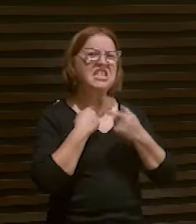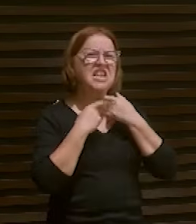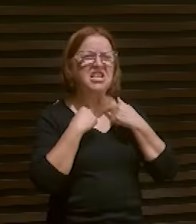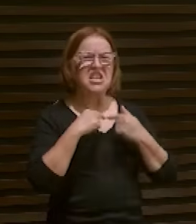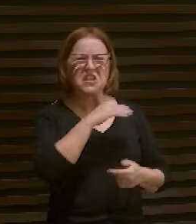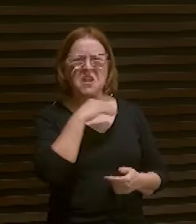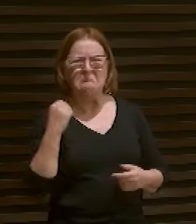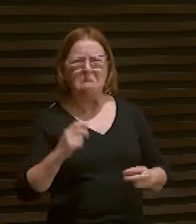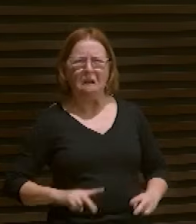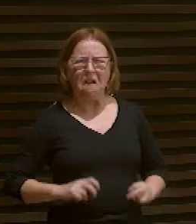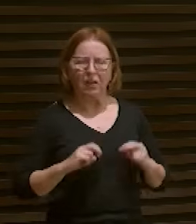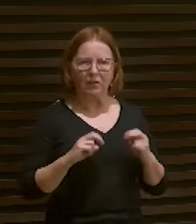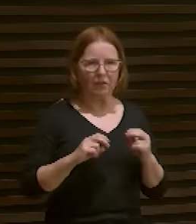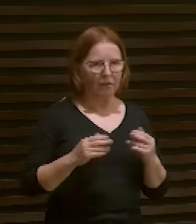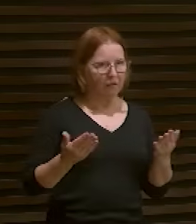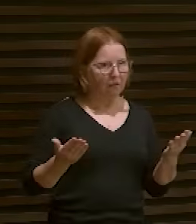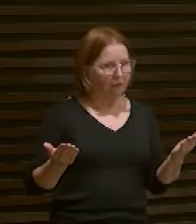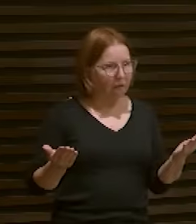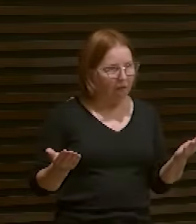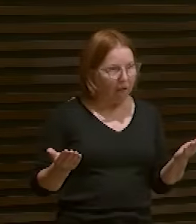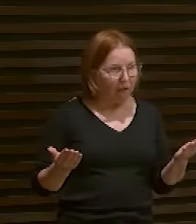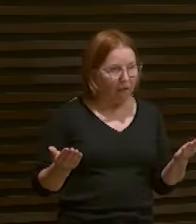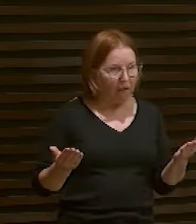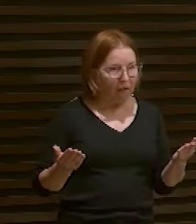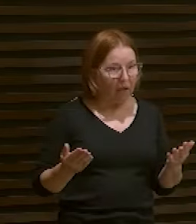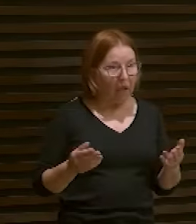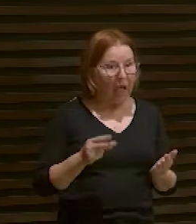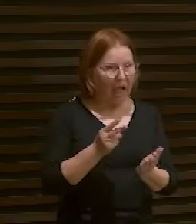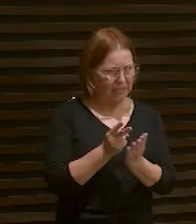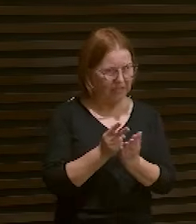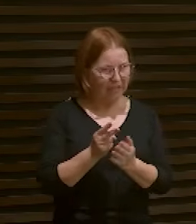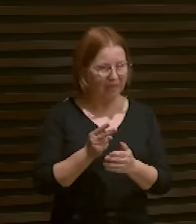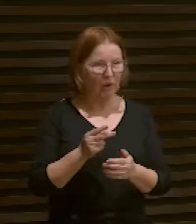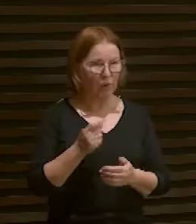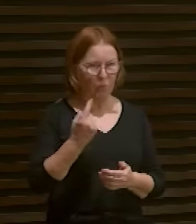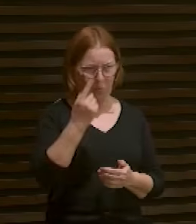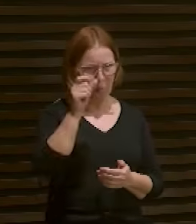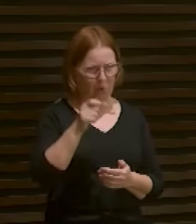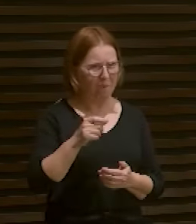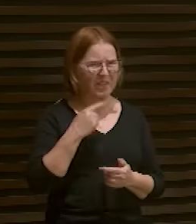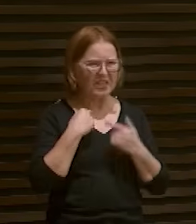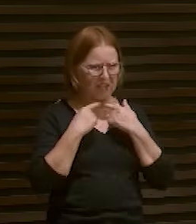Ou à medida que você medir, você vai ser medido também.